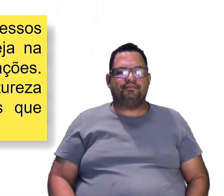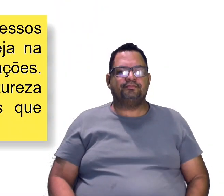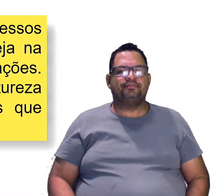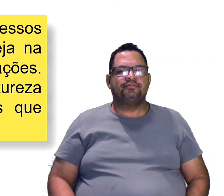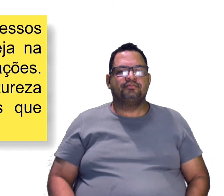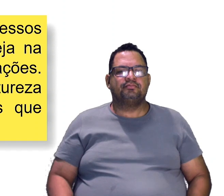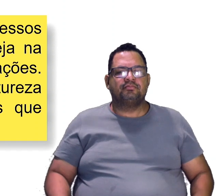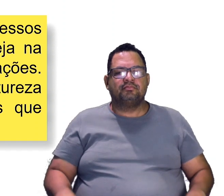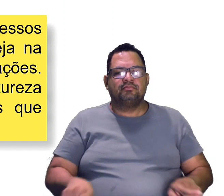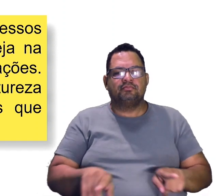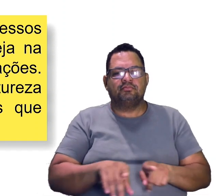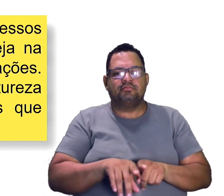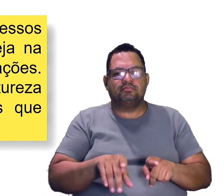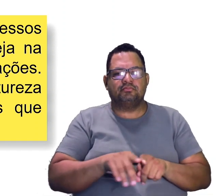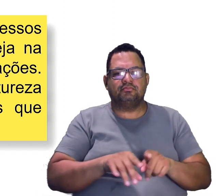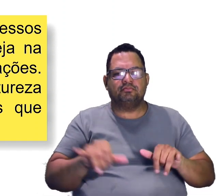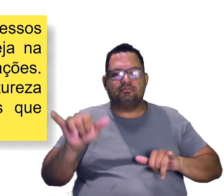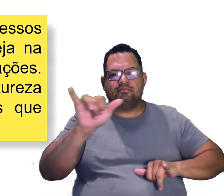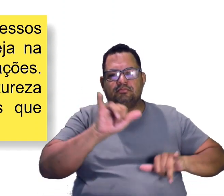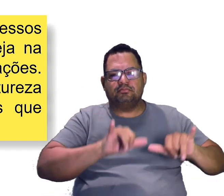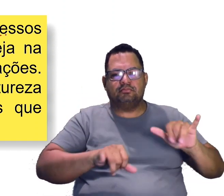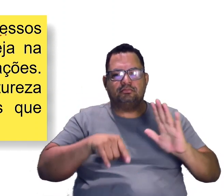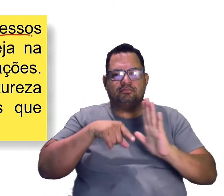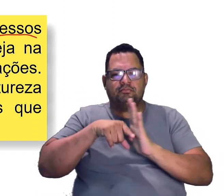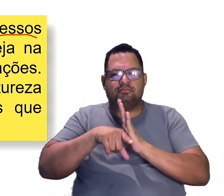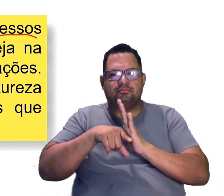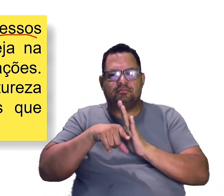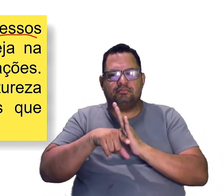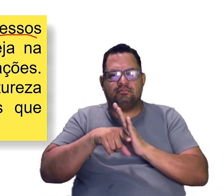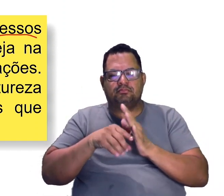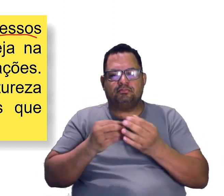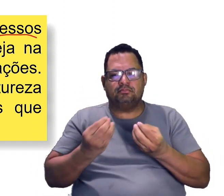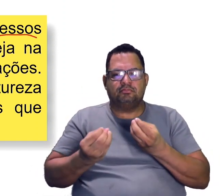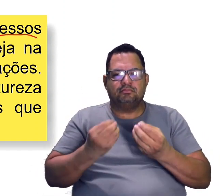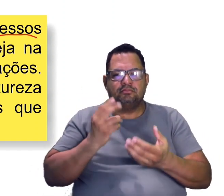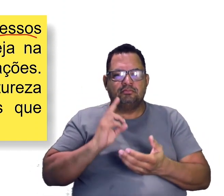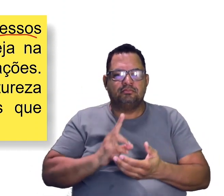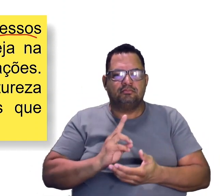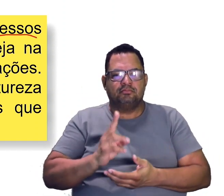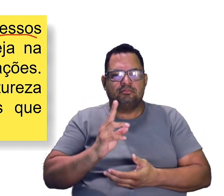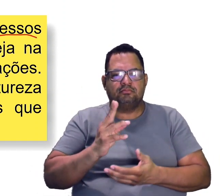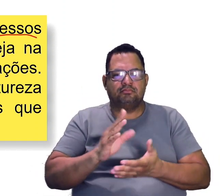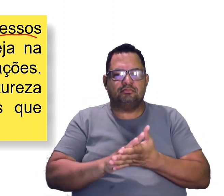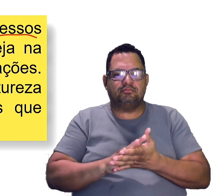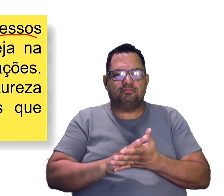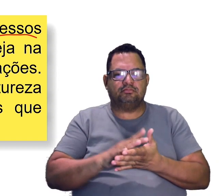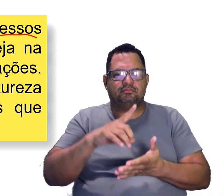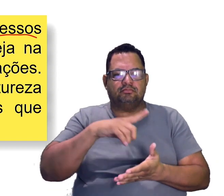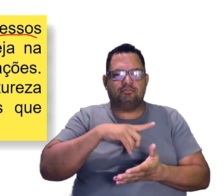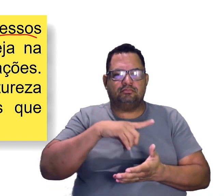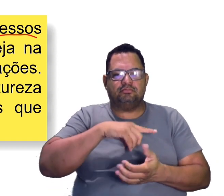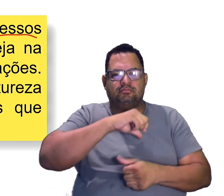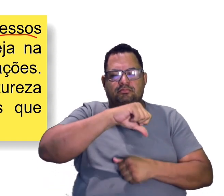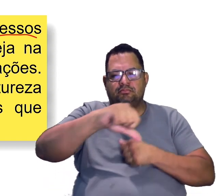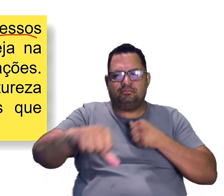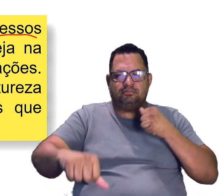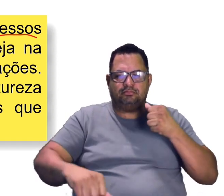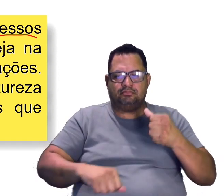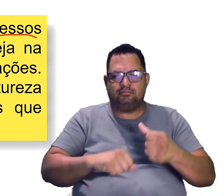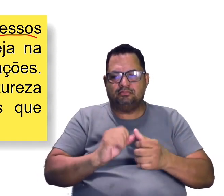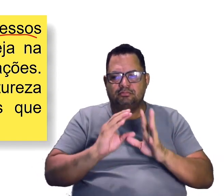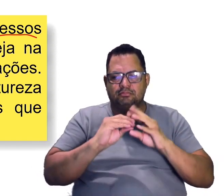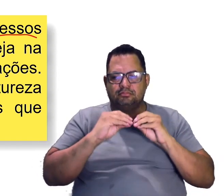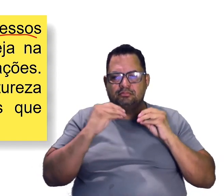ela investiga as condições e os processos que podem levar à mudança nas